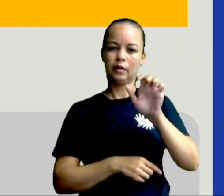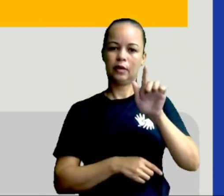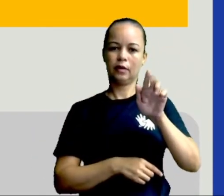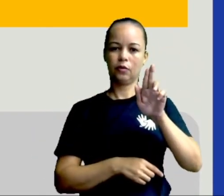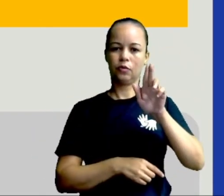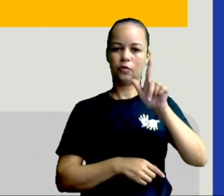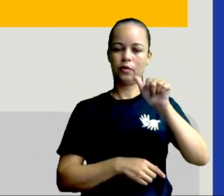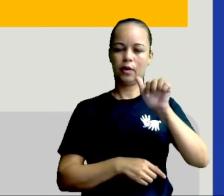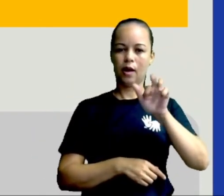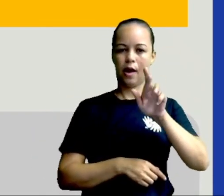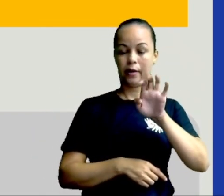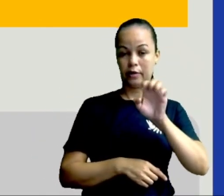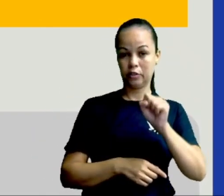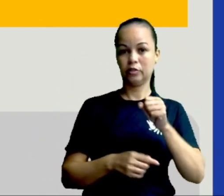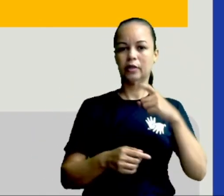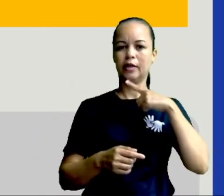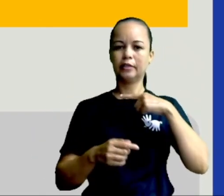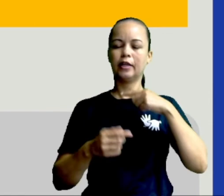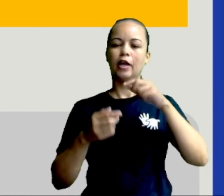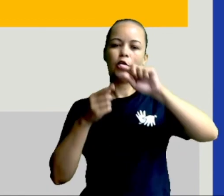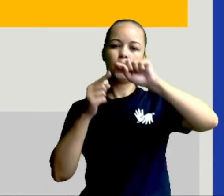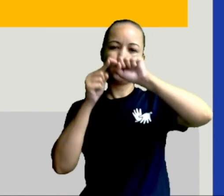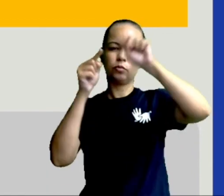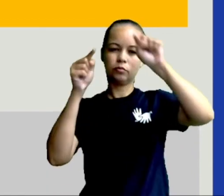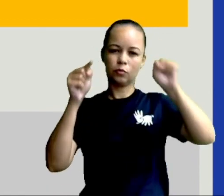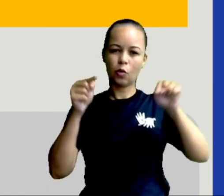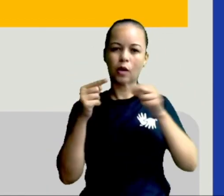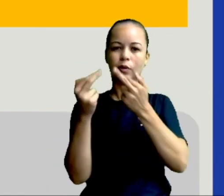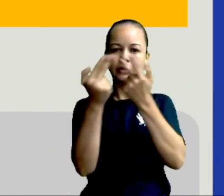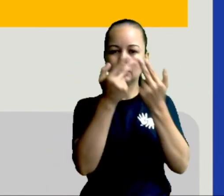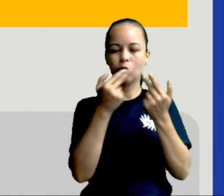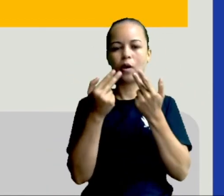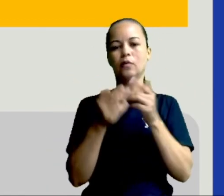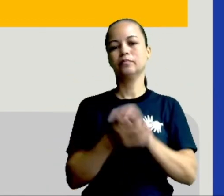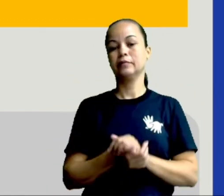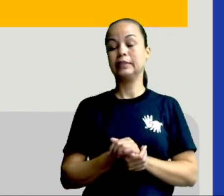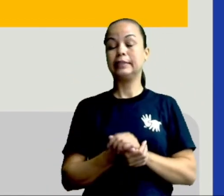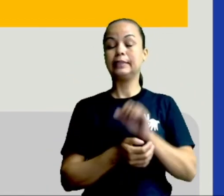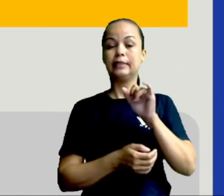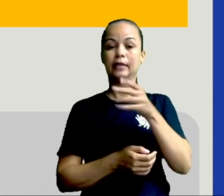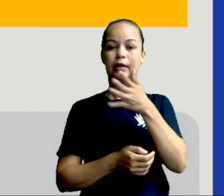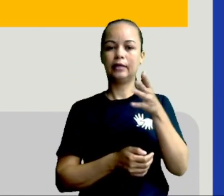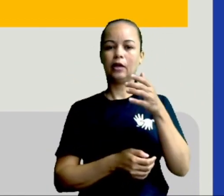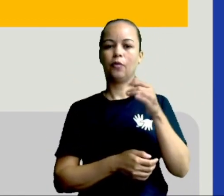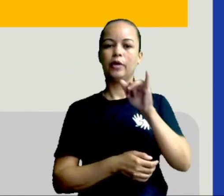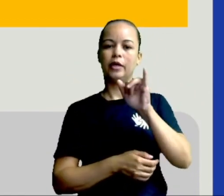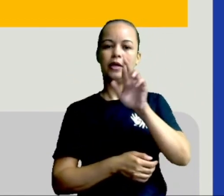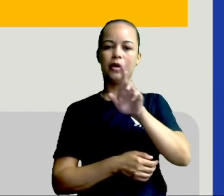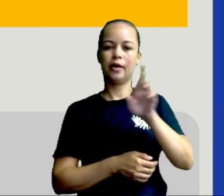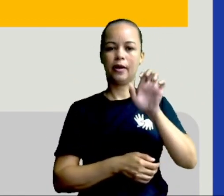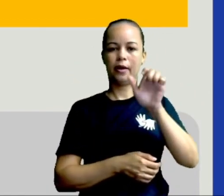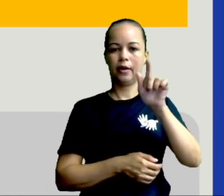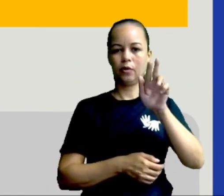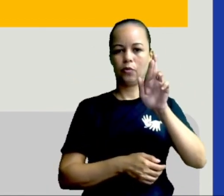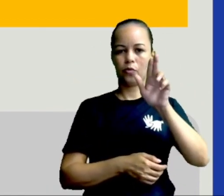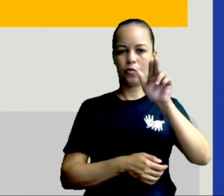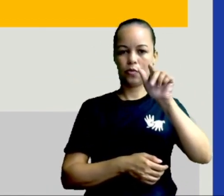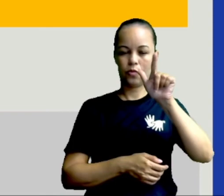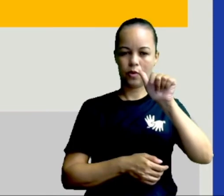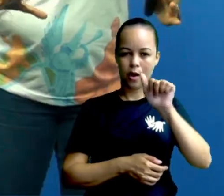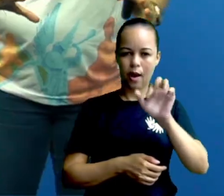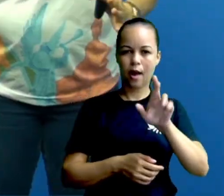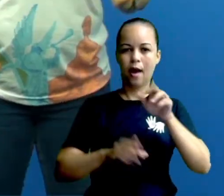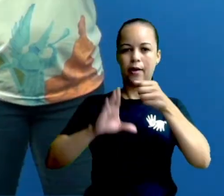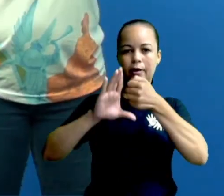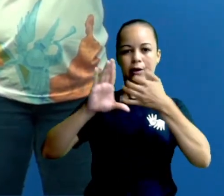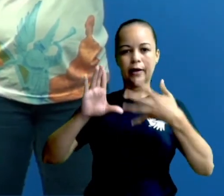os seus lados e ângulos iguais. E um polígono será irregular se não possuir essas características. Então, se